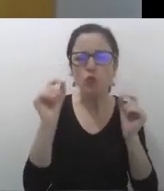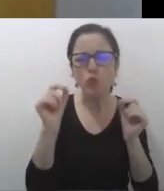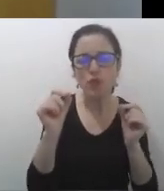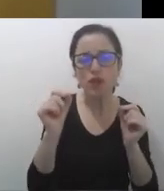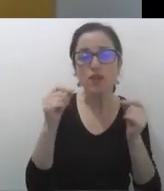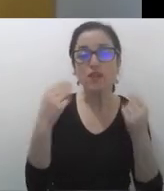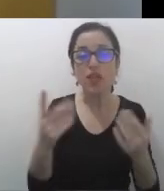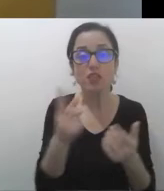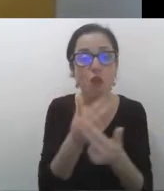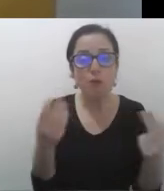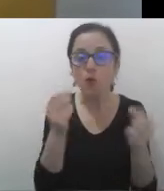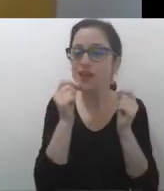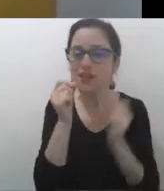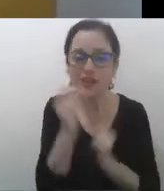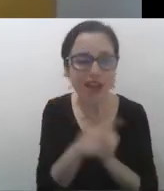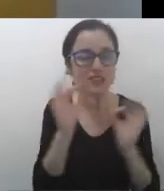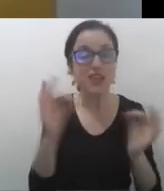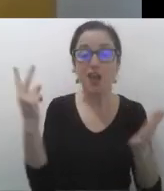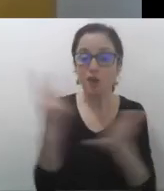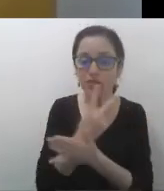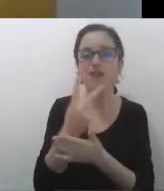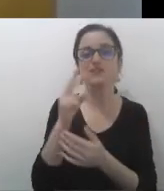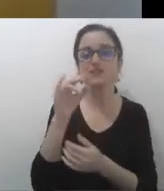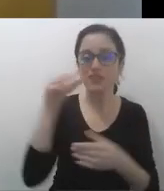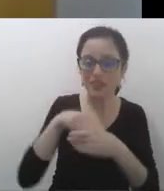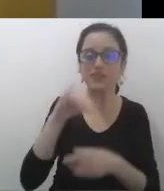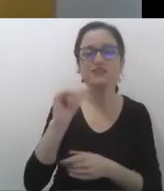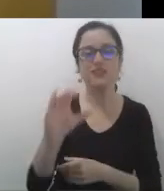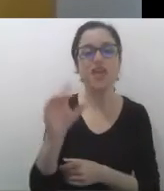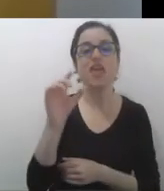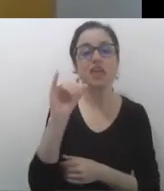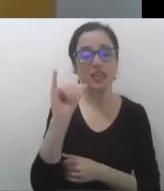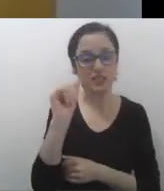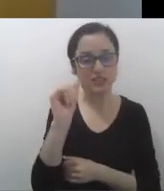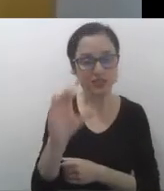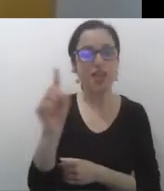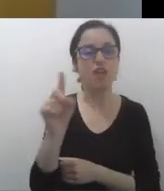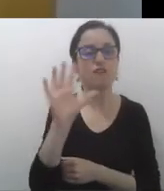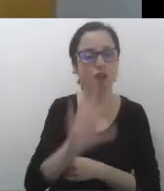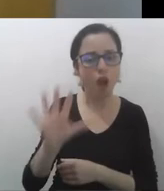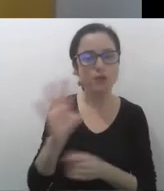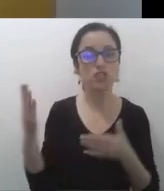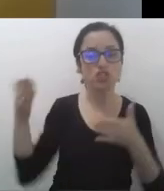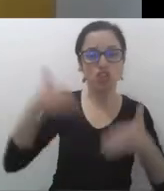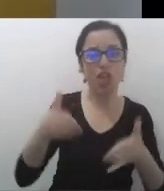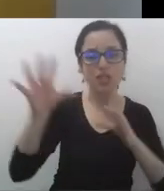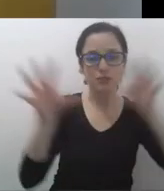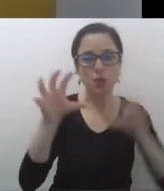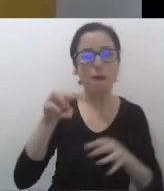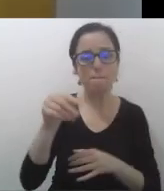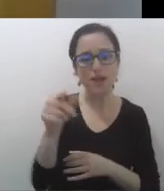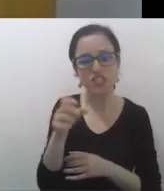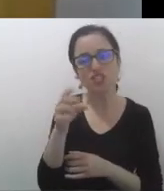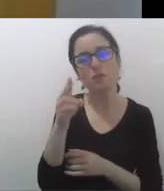minha? Tem uma coisa engraçadíssima que aconteceu no IAC. O IAC se forma, então, com a chegada